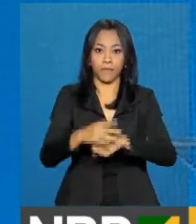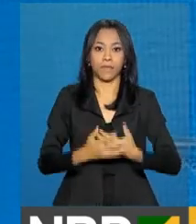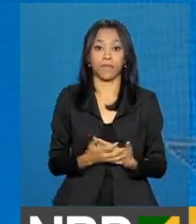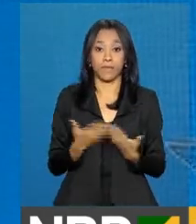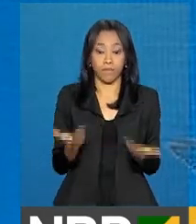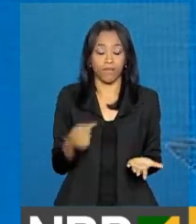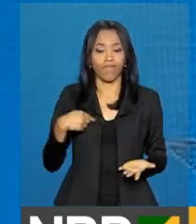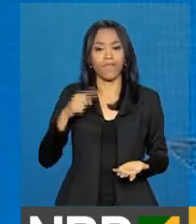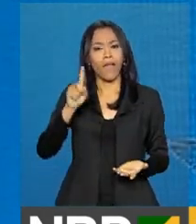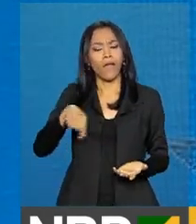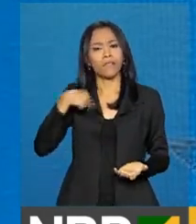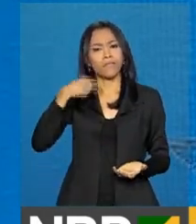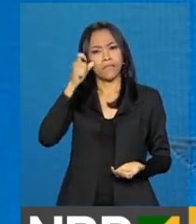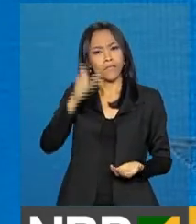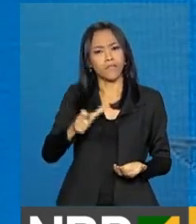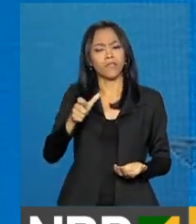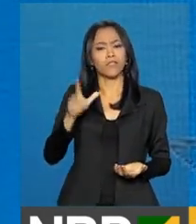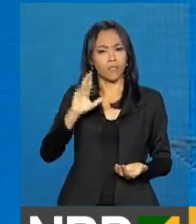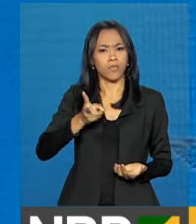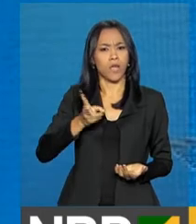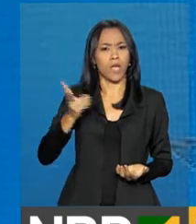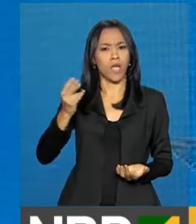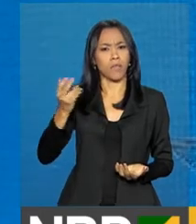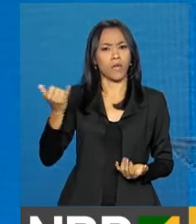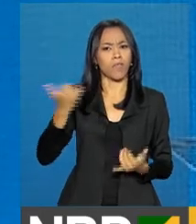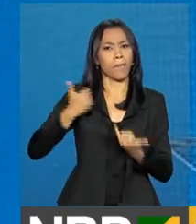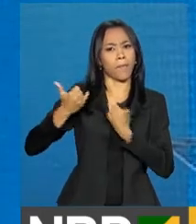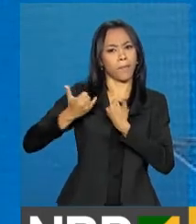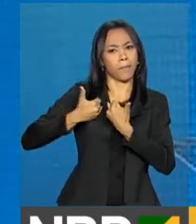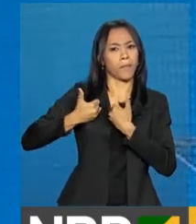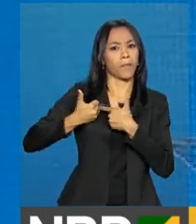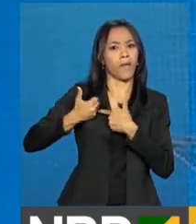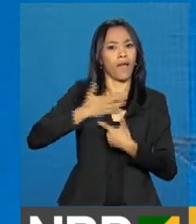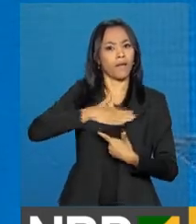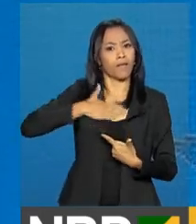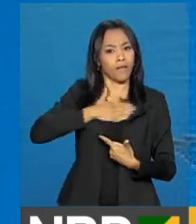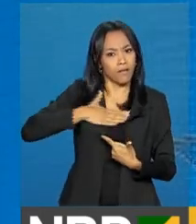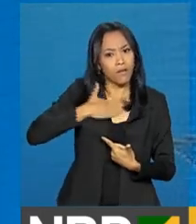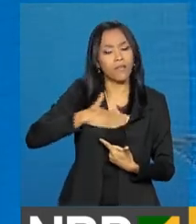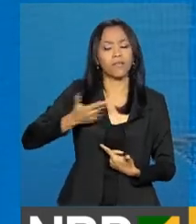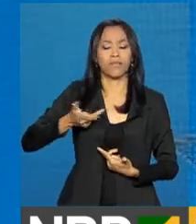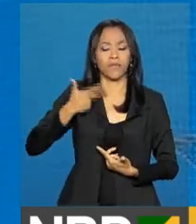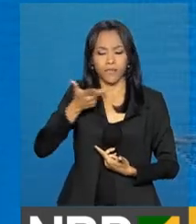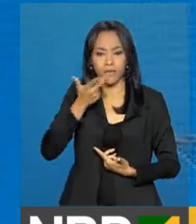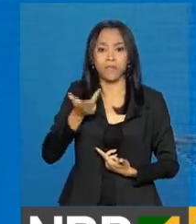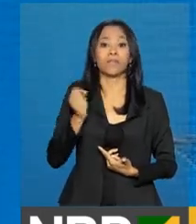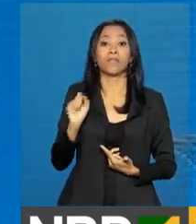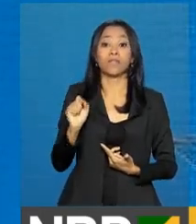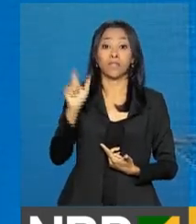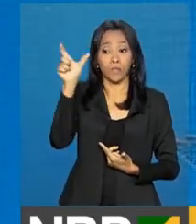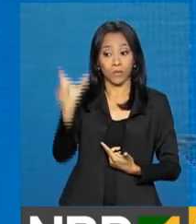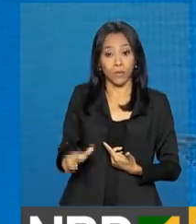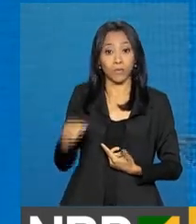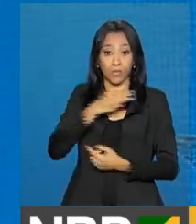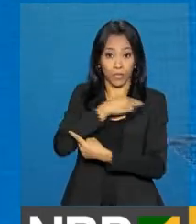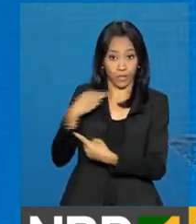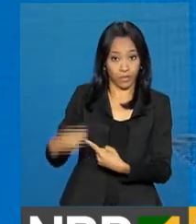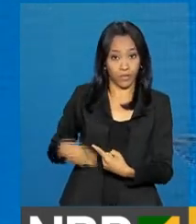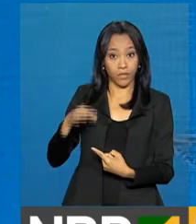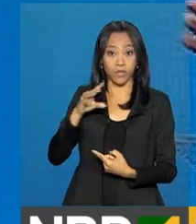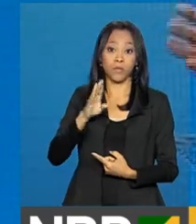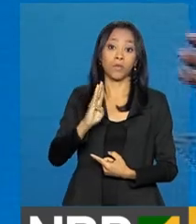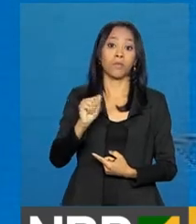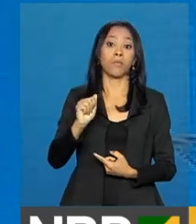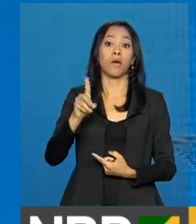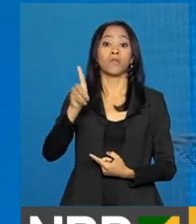é interessante, eu ouço sempre com muito agrado estas afirmações todas do nosso ministro Baldi, do